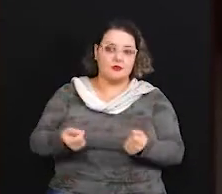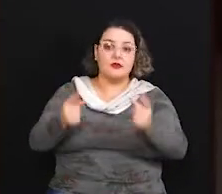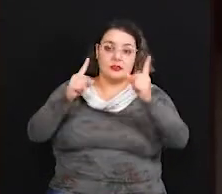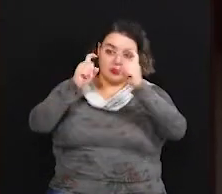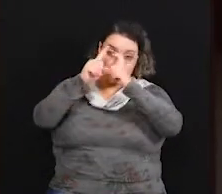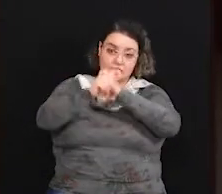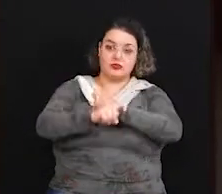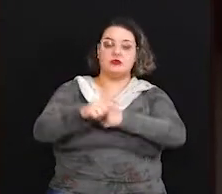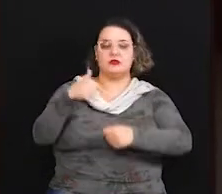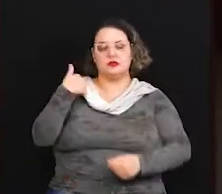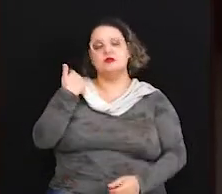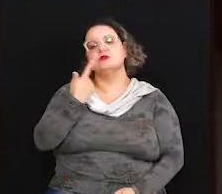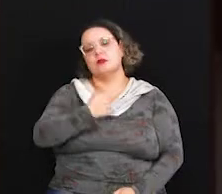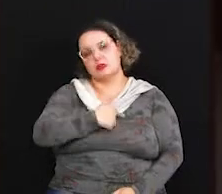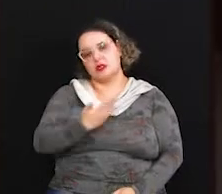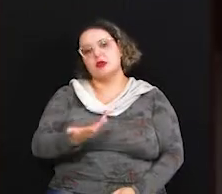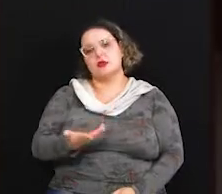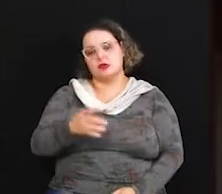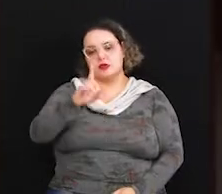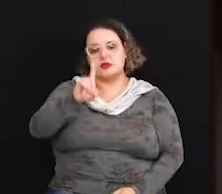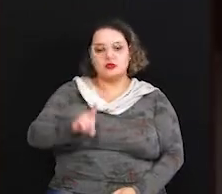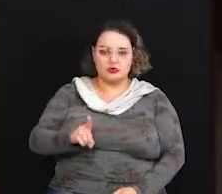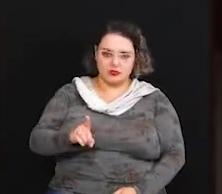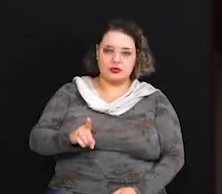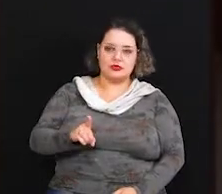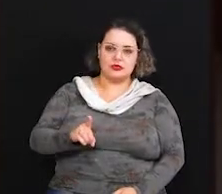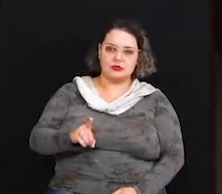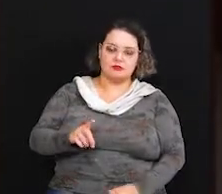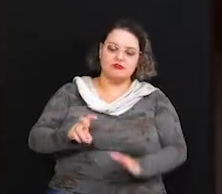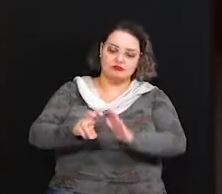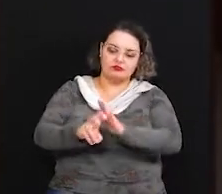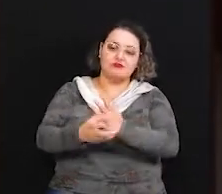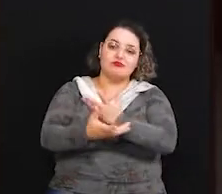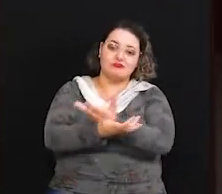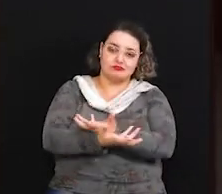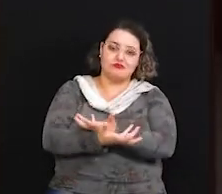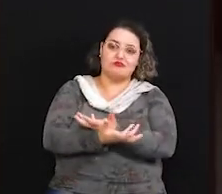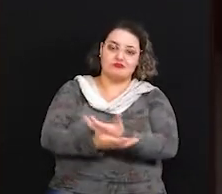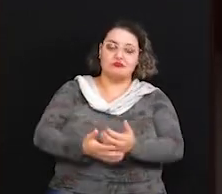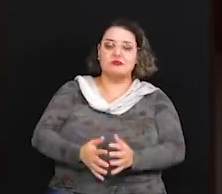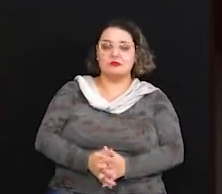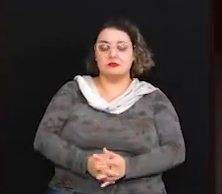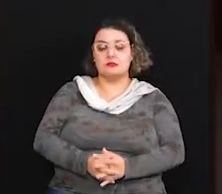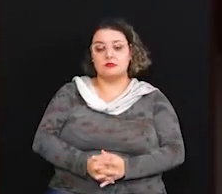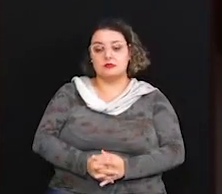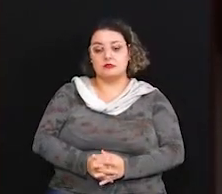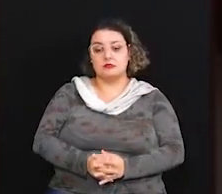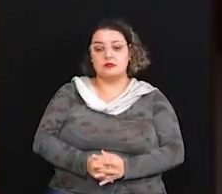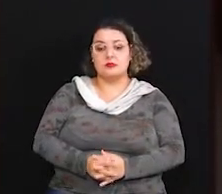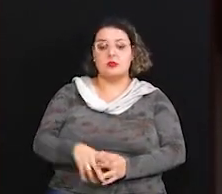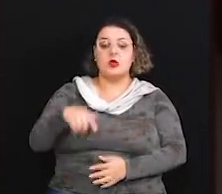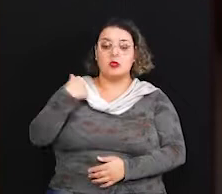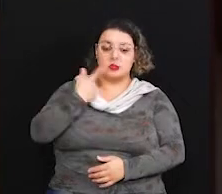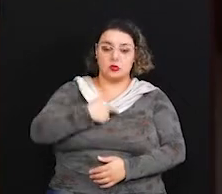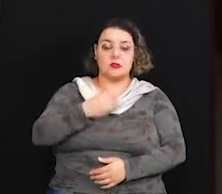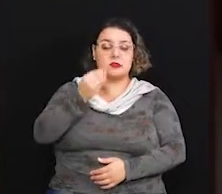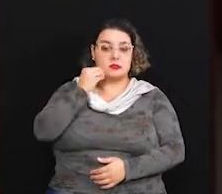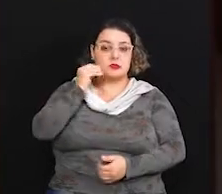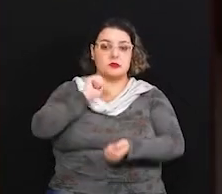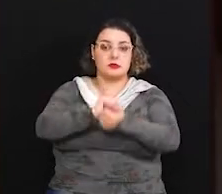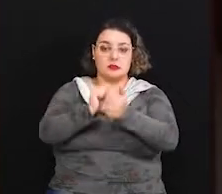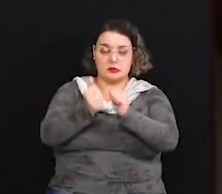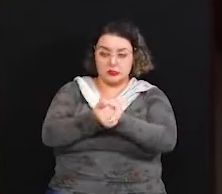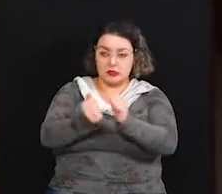foi difícil para nós, como diretores, ver a creche vazia. Nós procuramos nos adaptar,